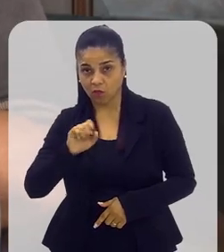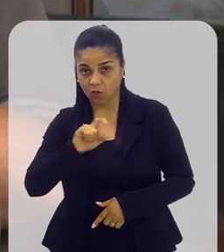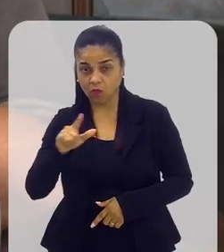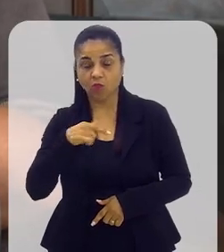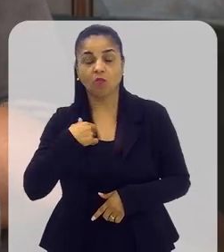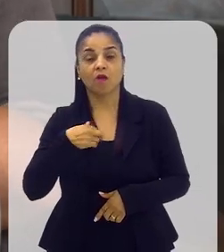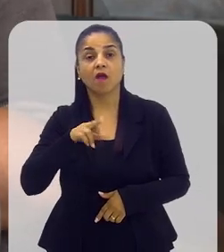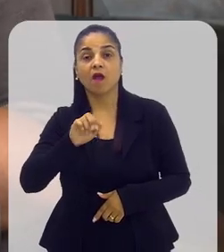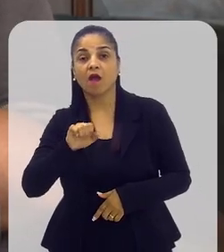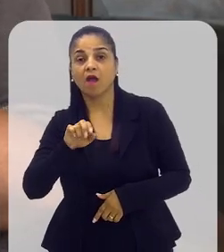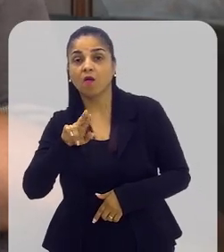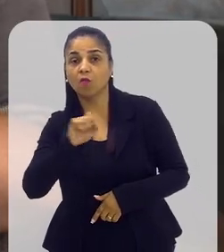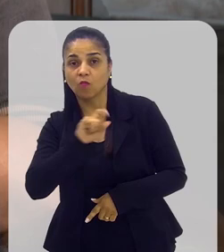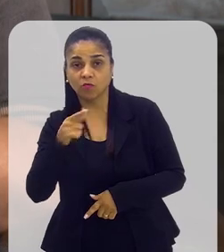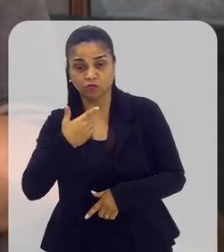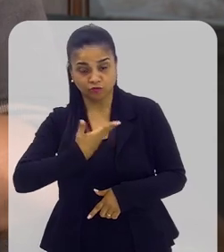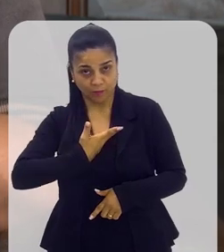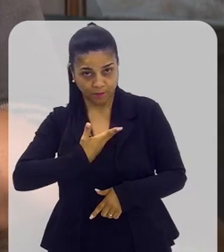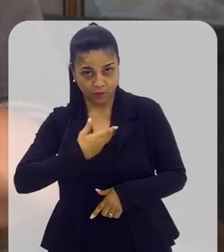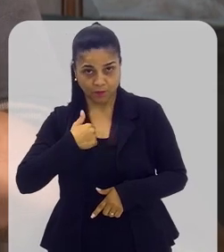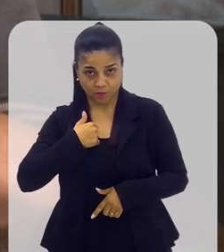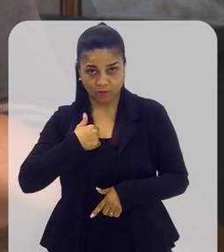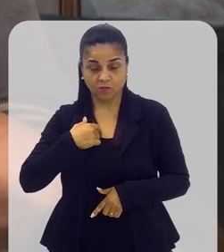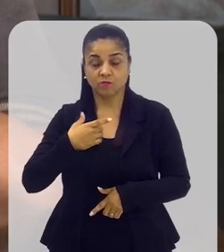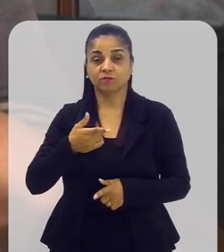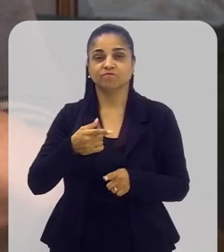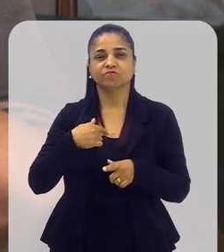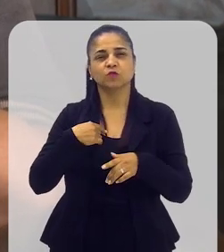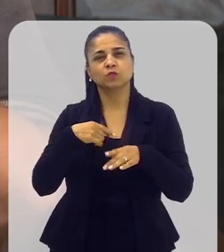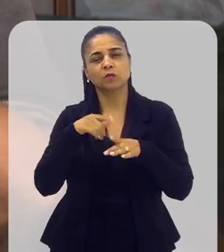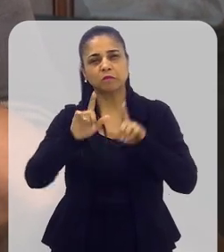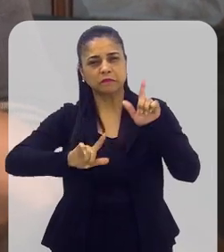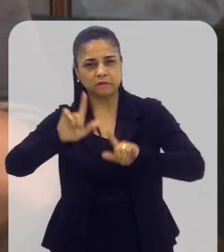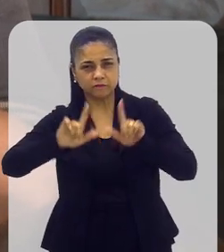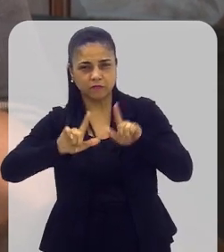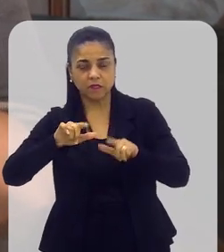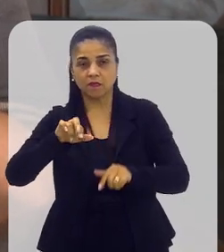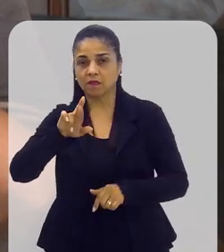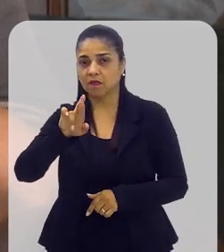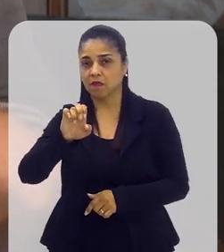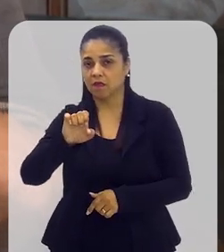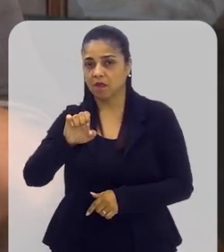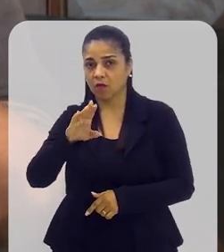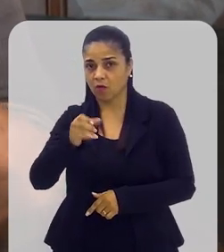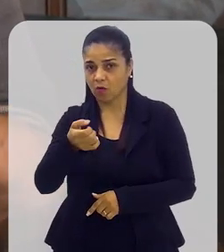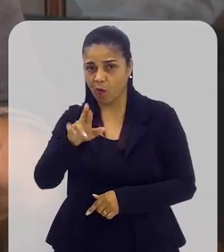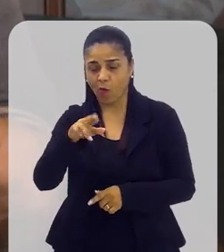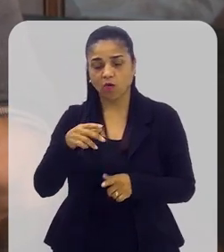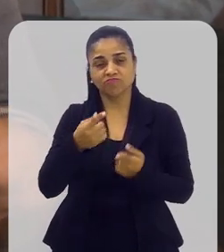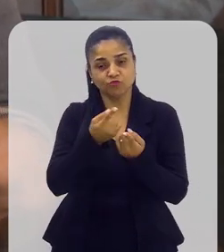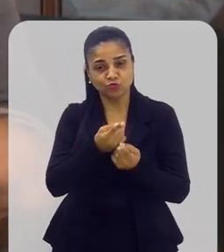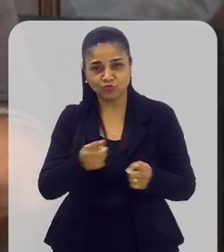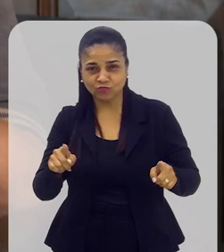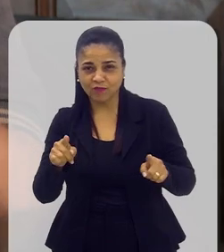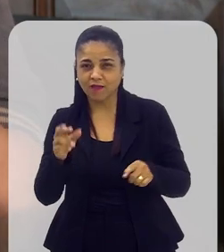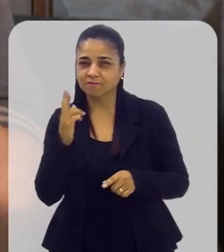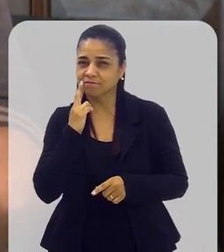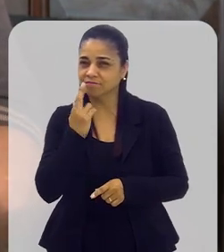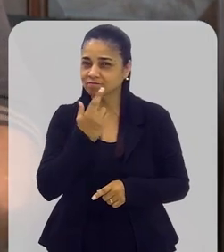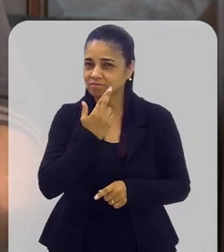um beijo no coração de Raul Gil. Quando eu apresentava o Gospel Online na Rede Record, em São Paulo, nós íamos para a